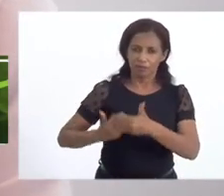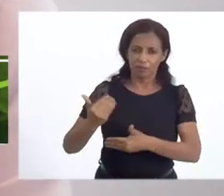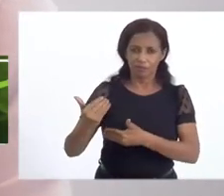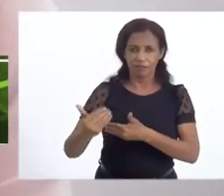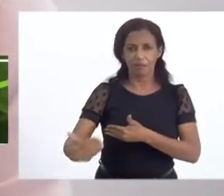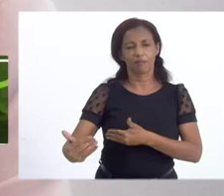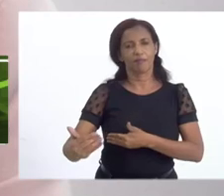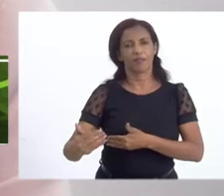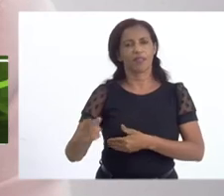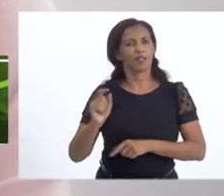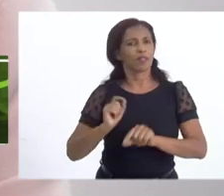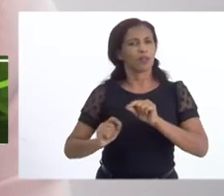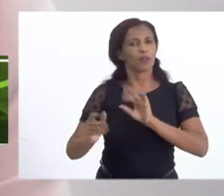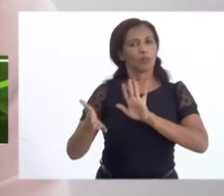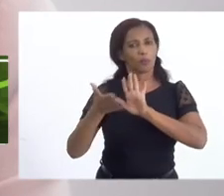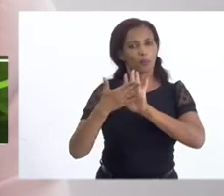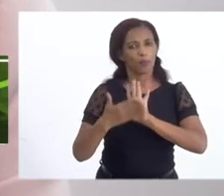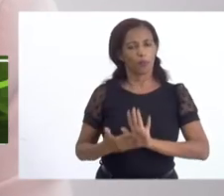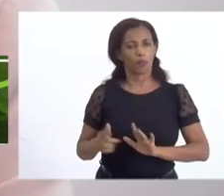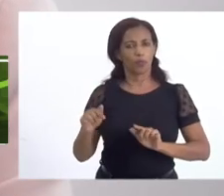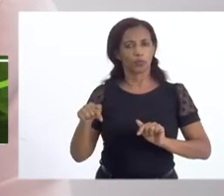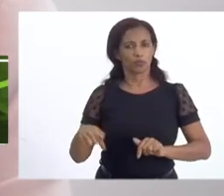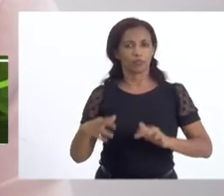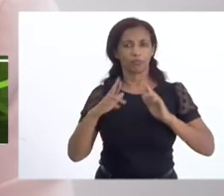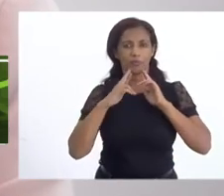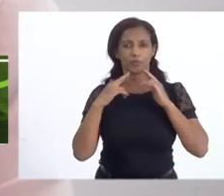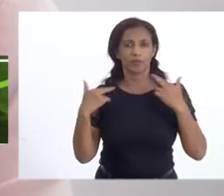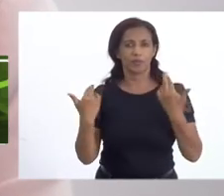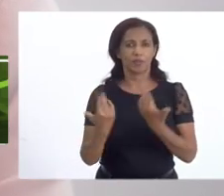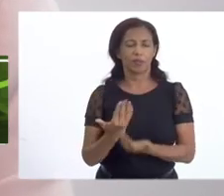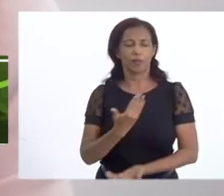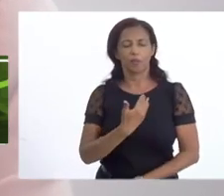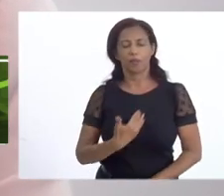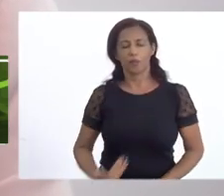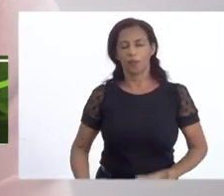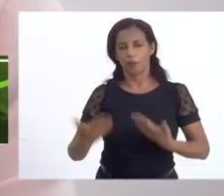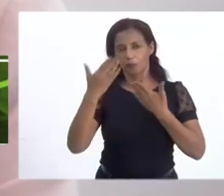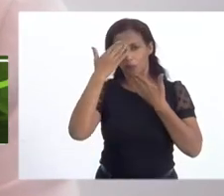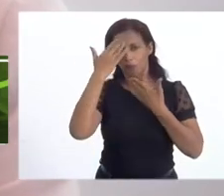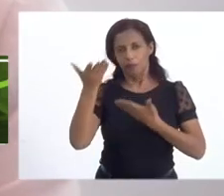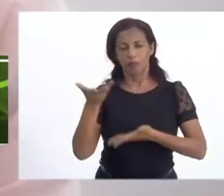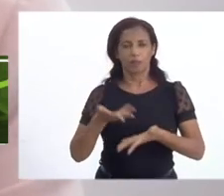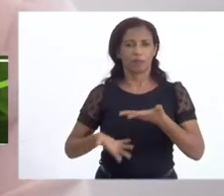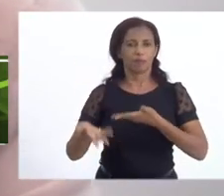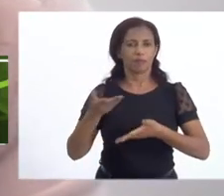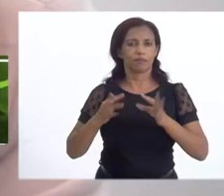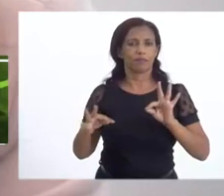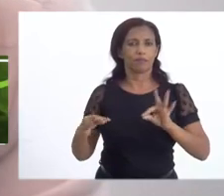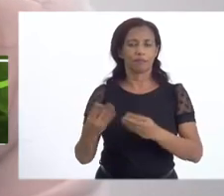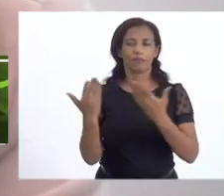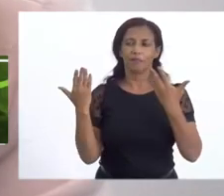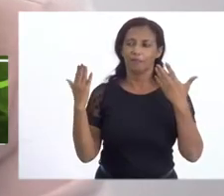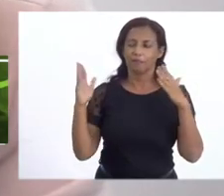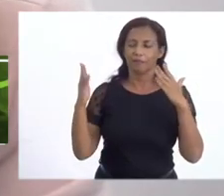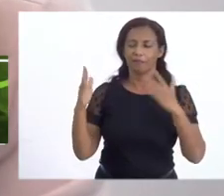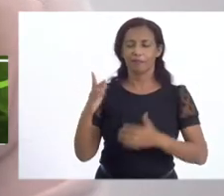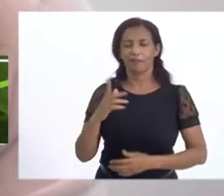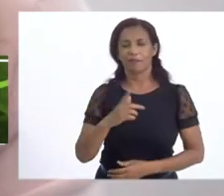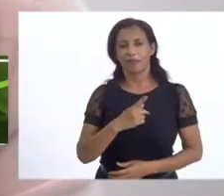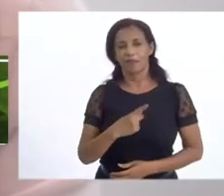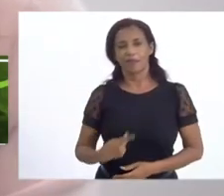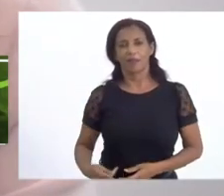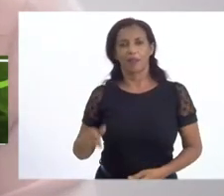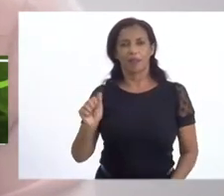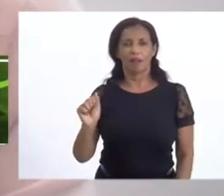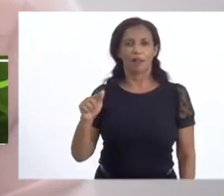né, naquilo que foi proposto aqui nessa audiência pública. Muito obrigada aí pela participação de todos e parabéns, deputada Alana,